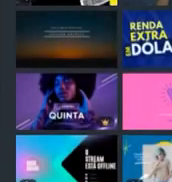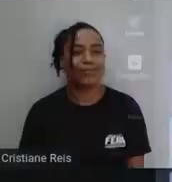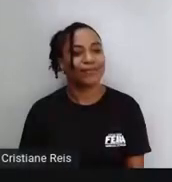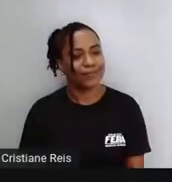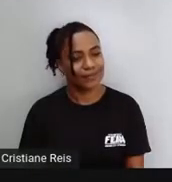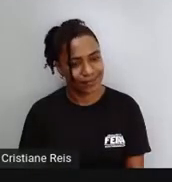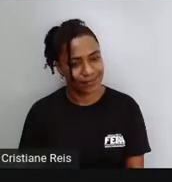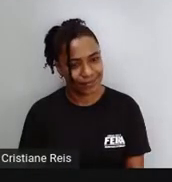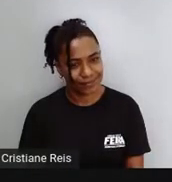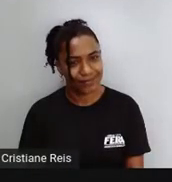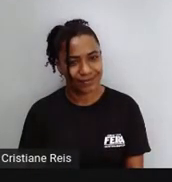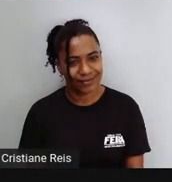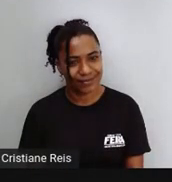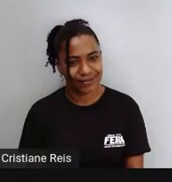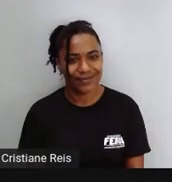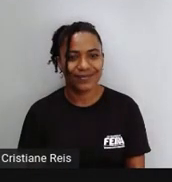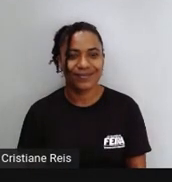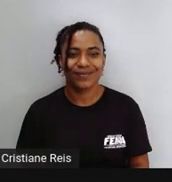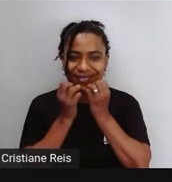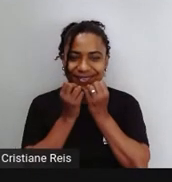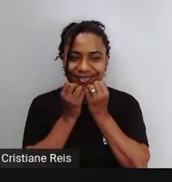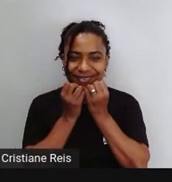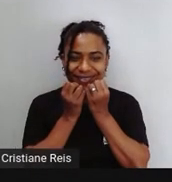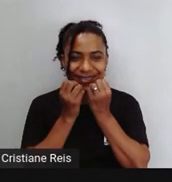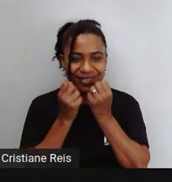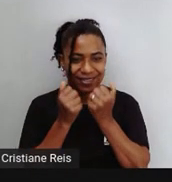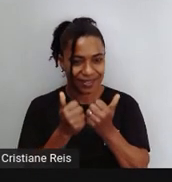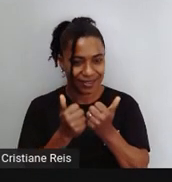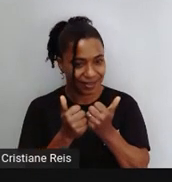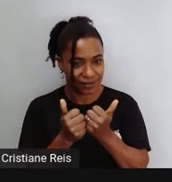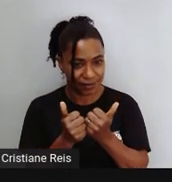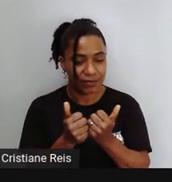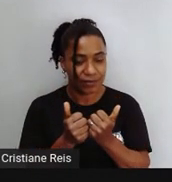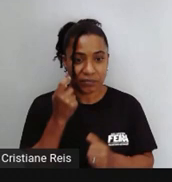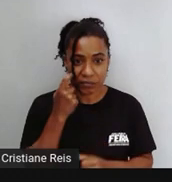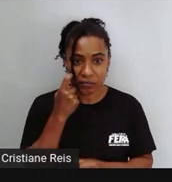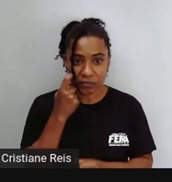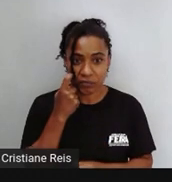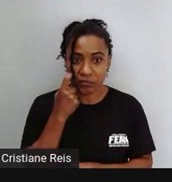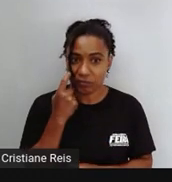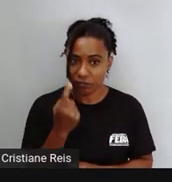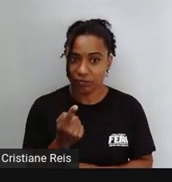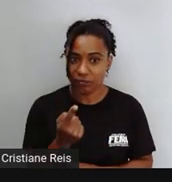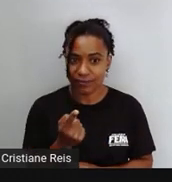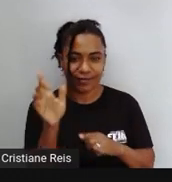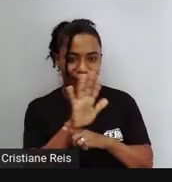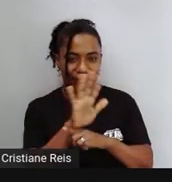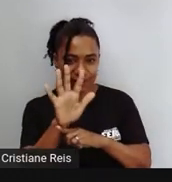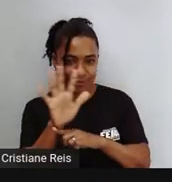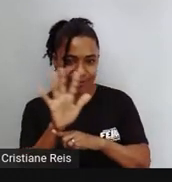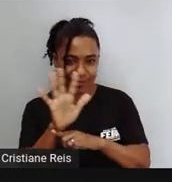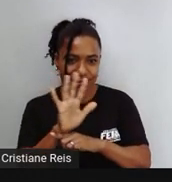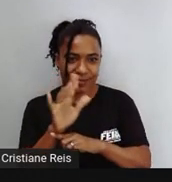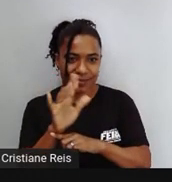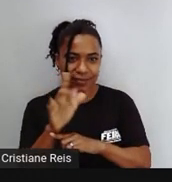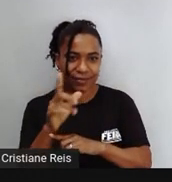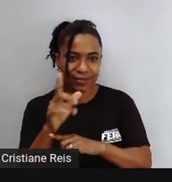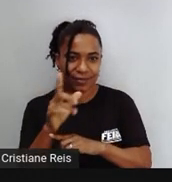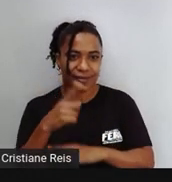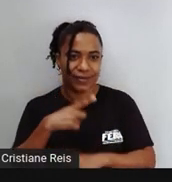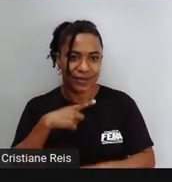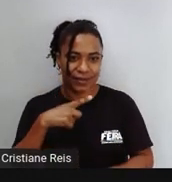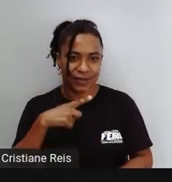Okay, students. Então, a partir desse vídeo, trago para vocês esta tabela. Just a